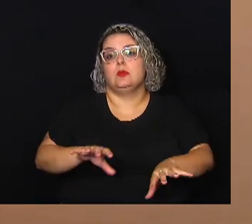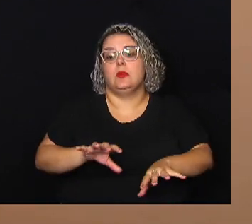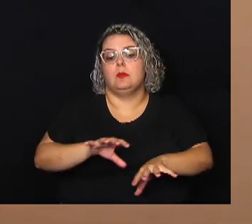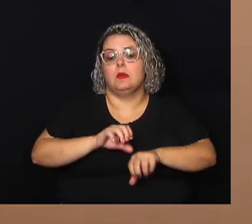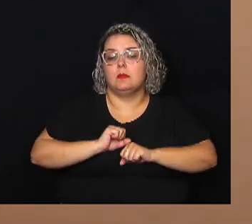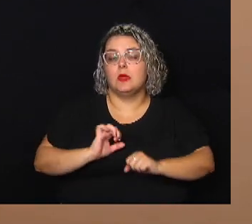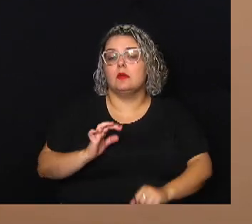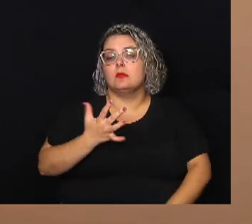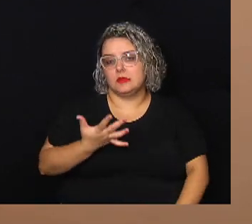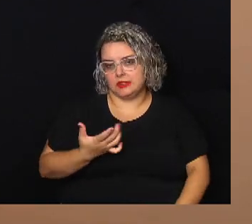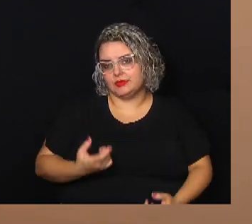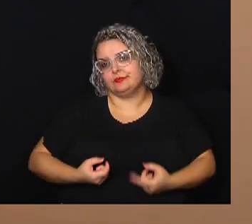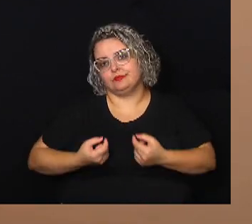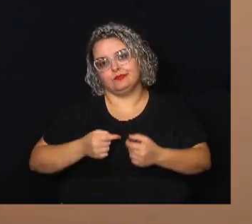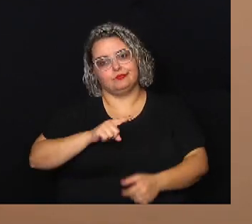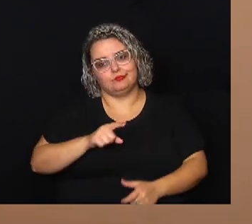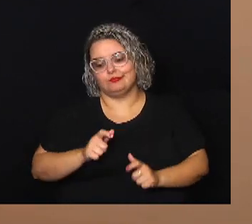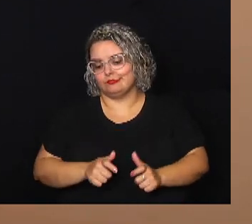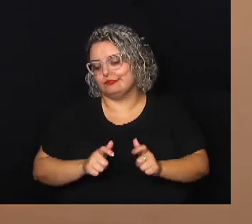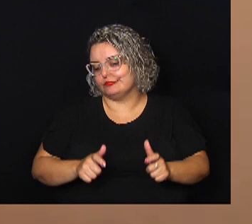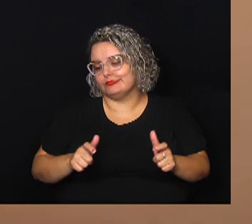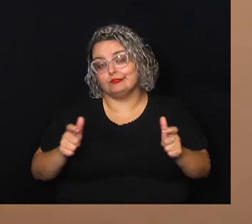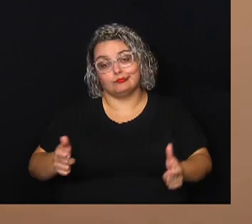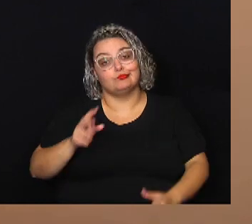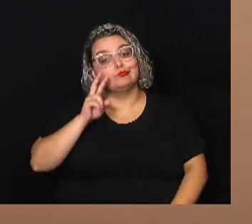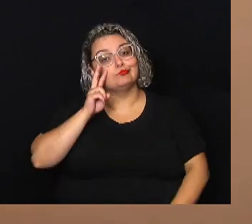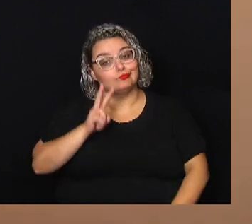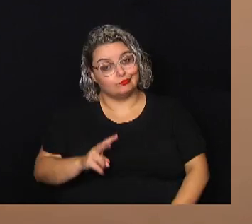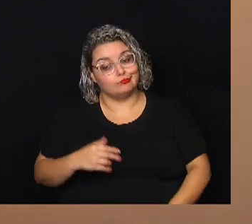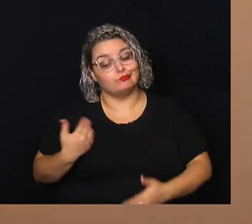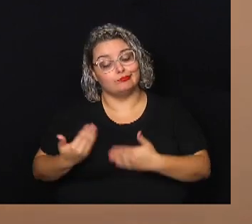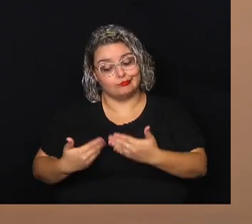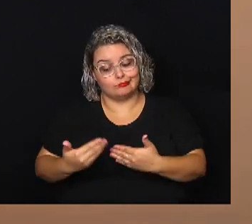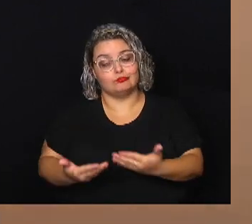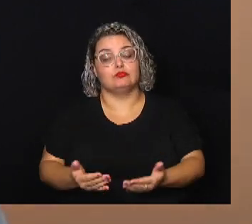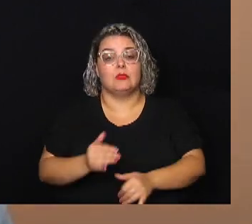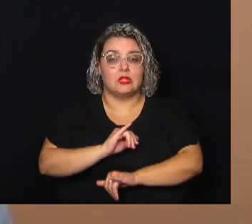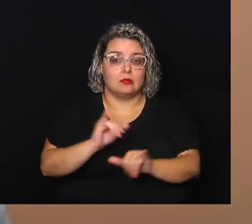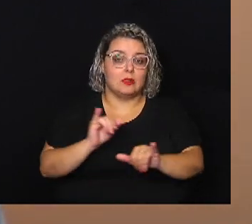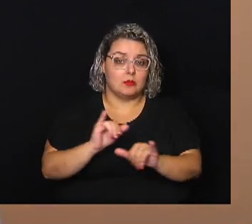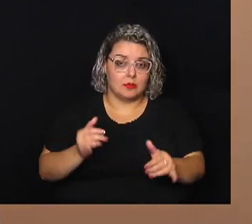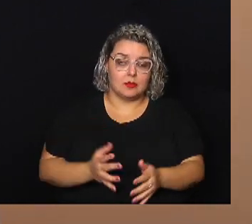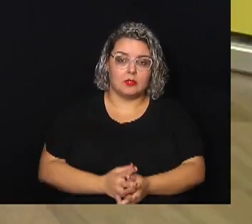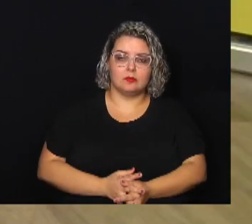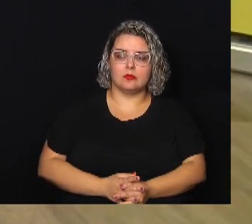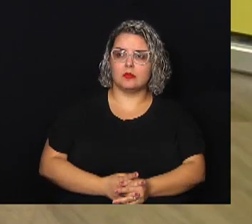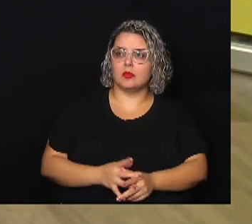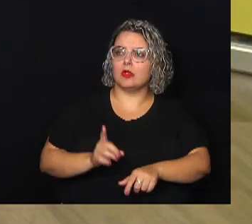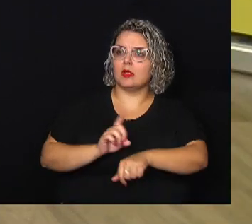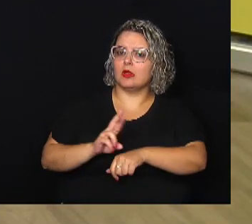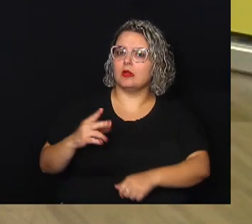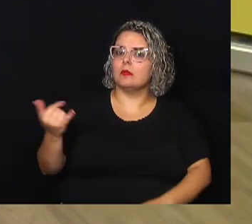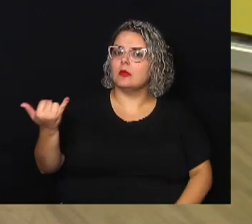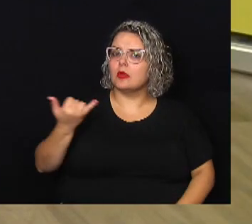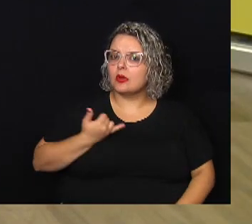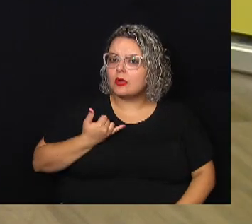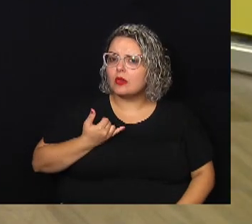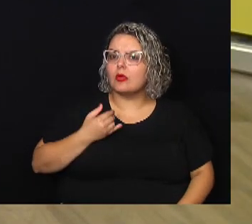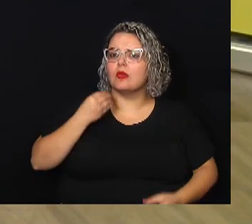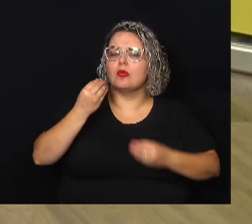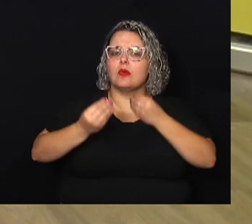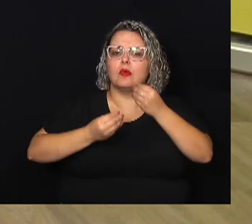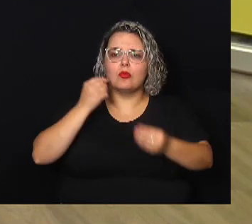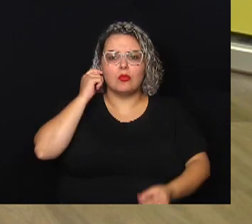ver esse aumento progressivo como nós estamos vendo nas últimas publicações. E doutor, me conta, como é